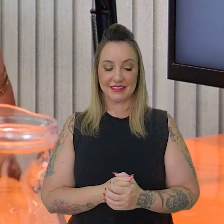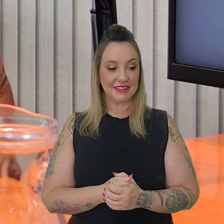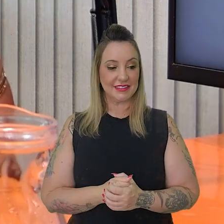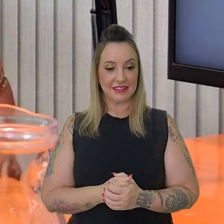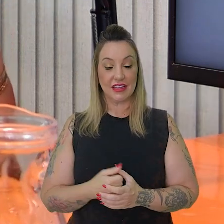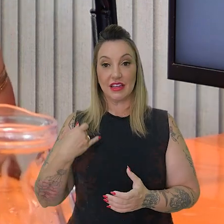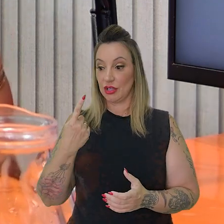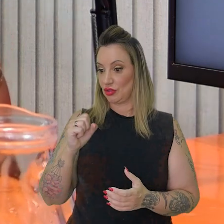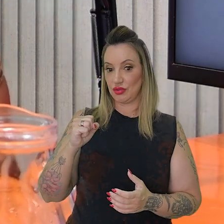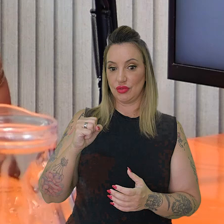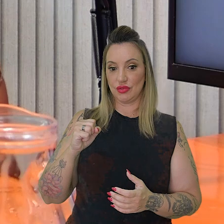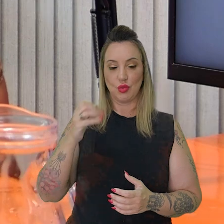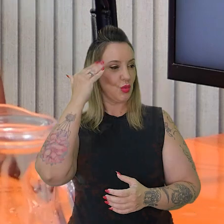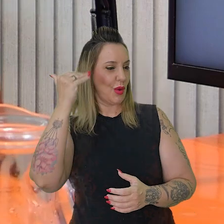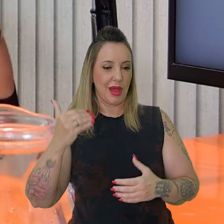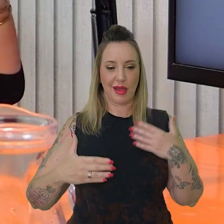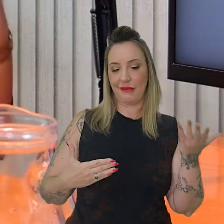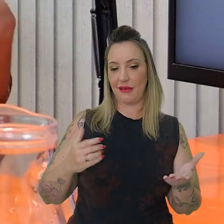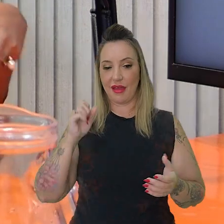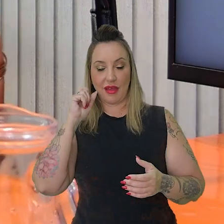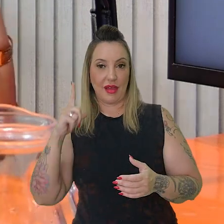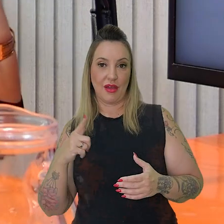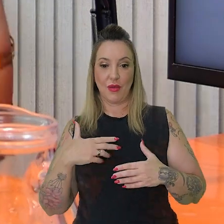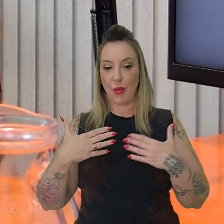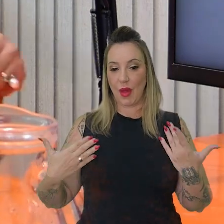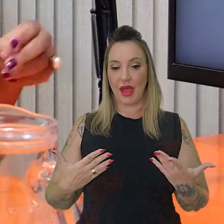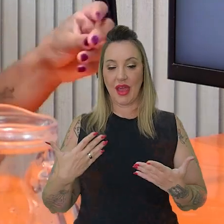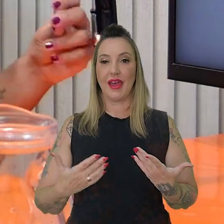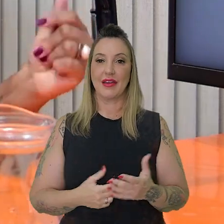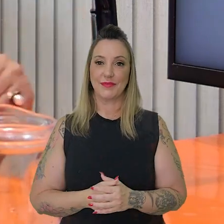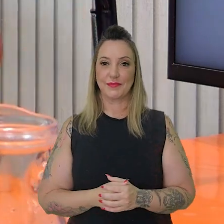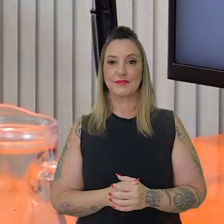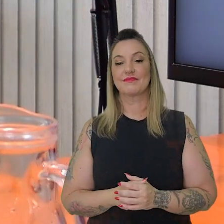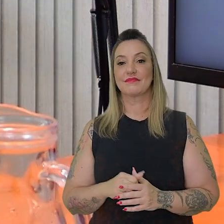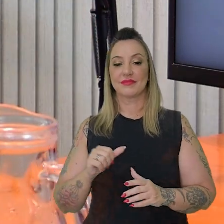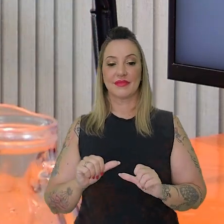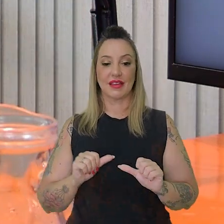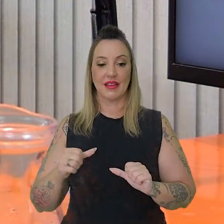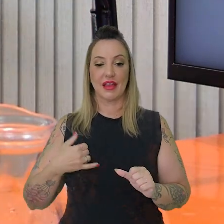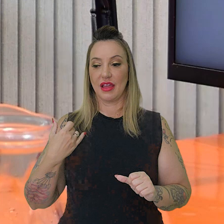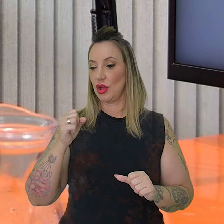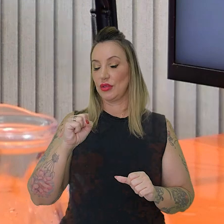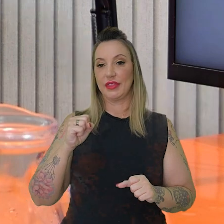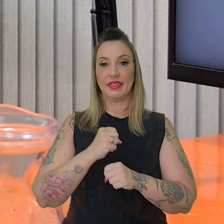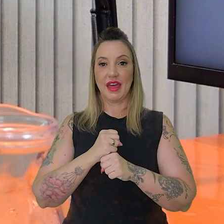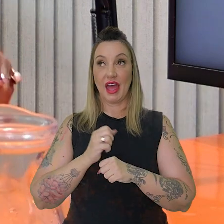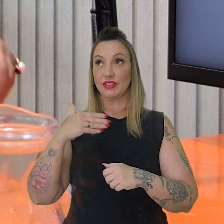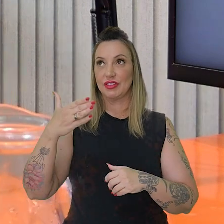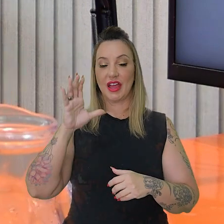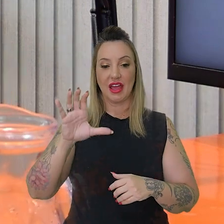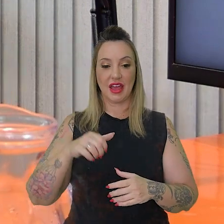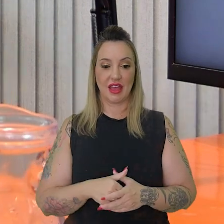nos 18 ai tá fazendo sucesso a produção cultural o dinheiro vem não sei o qu com 30 anos eu já vou estar assim assim